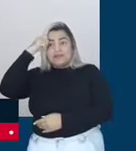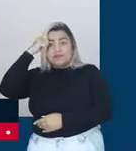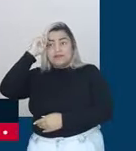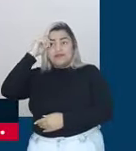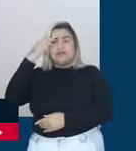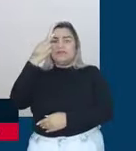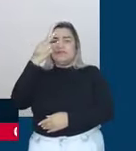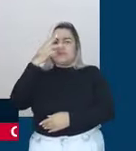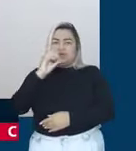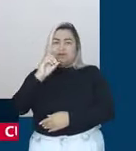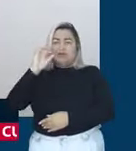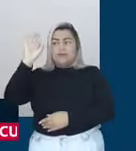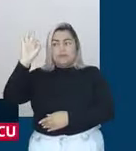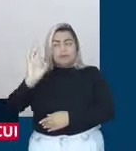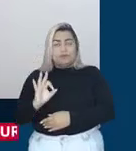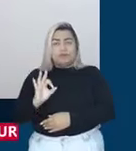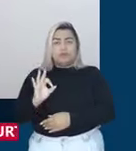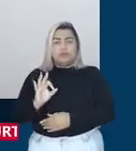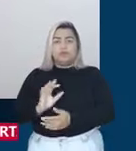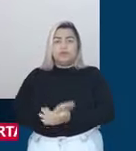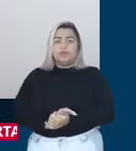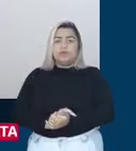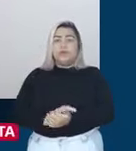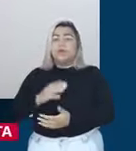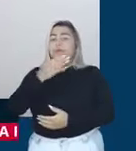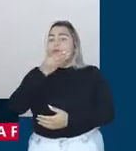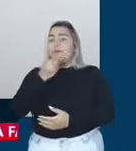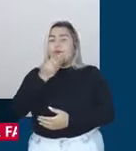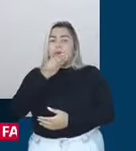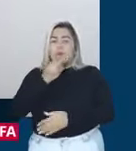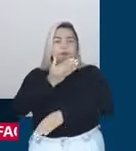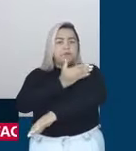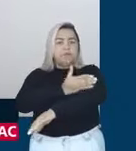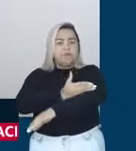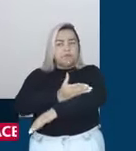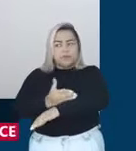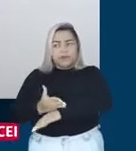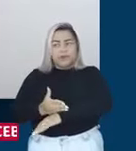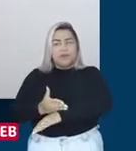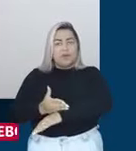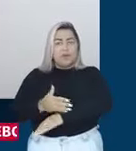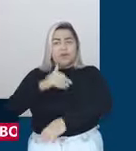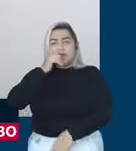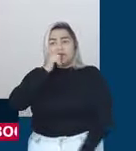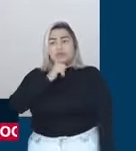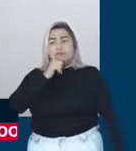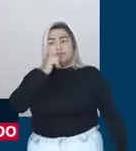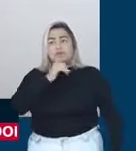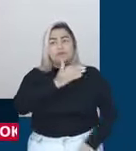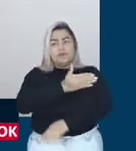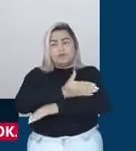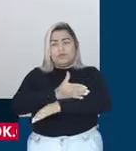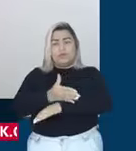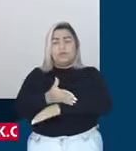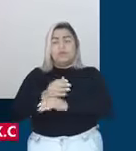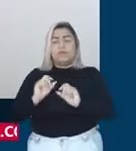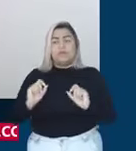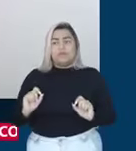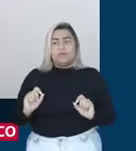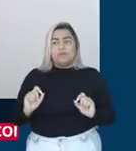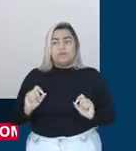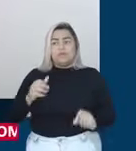torno de 30% que ganha um homem branco, né? E a mulher branca ganhar em torno, aí, no